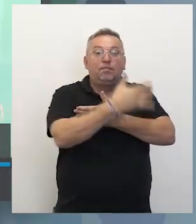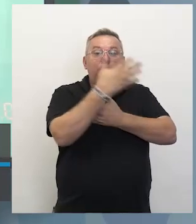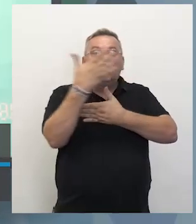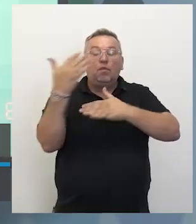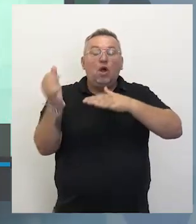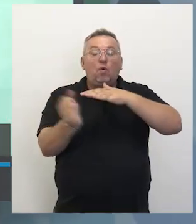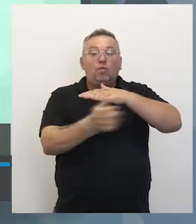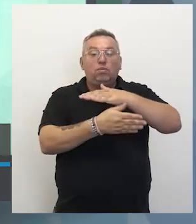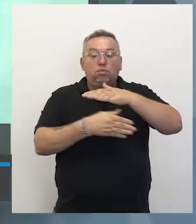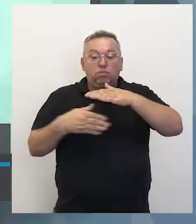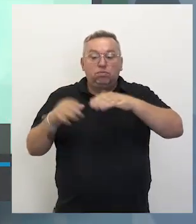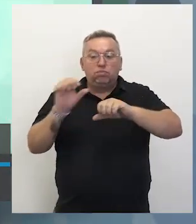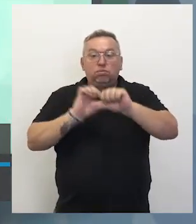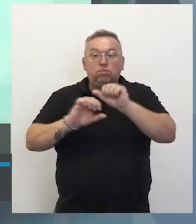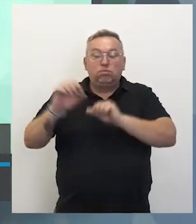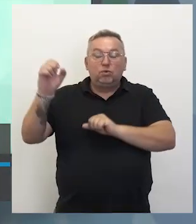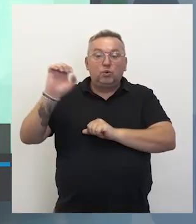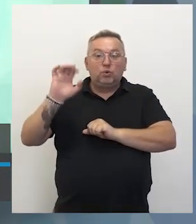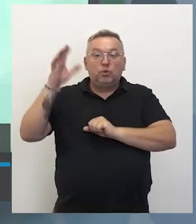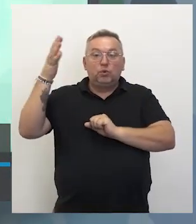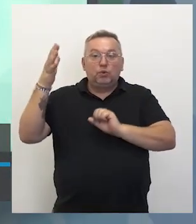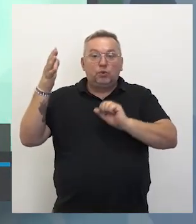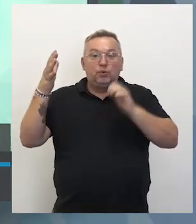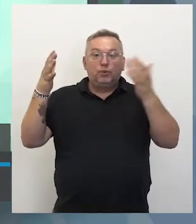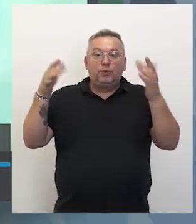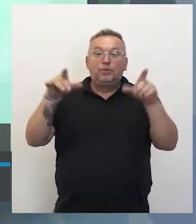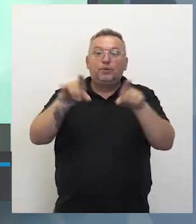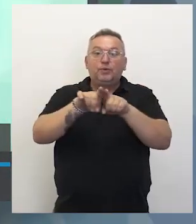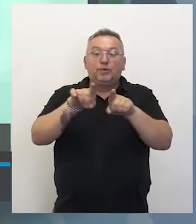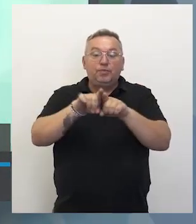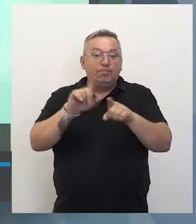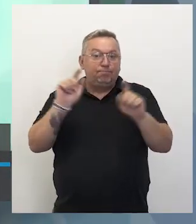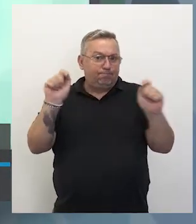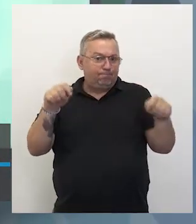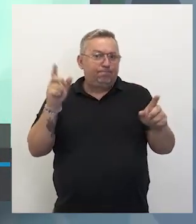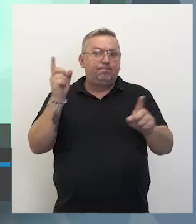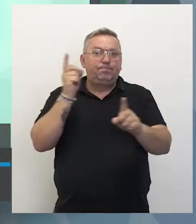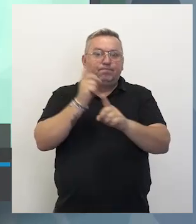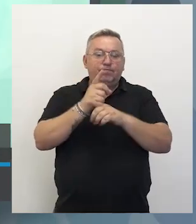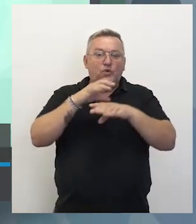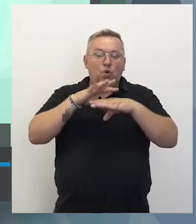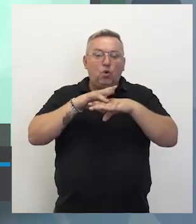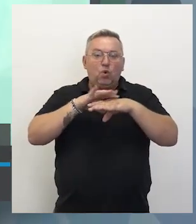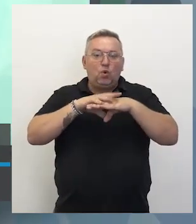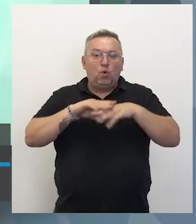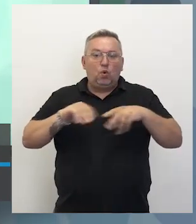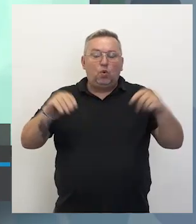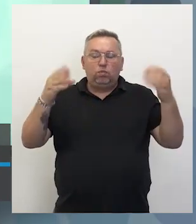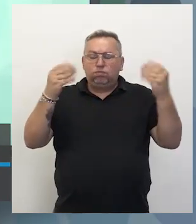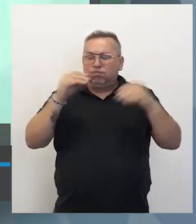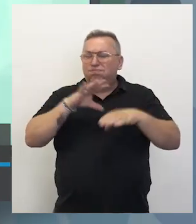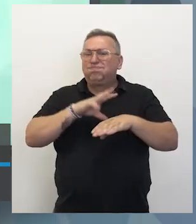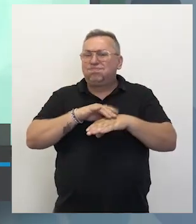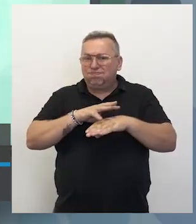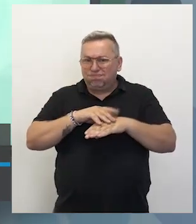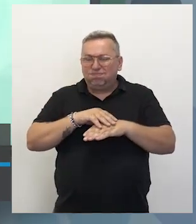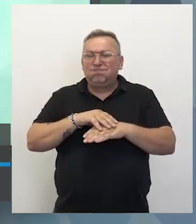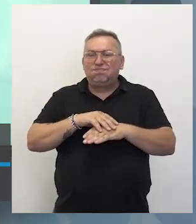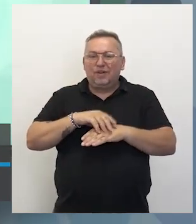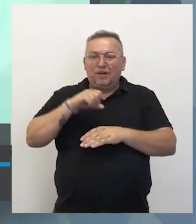fala de mudança do clima, a gente fala de repente, poder encontrar uma cura para um monte de doença que está ali, se a